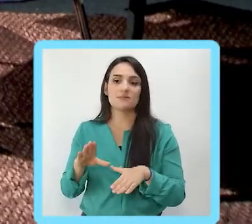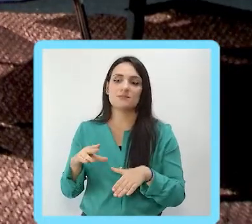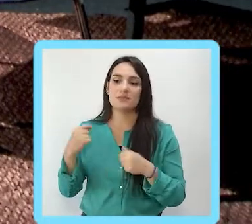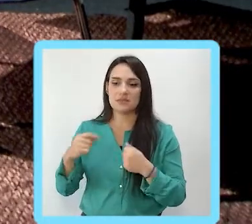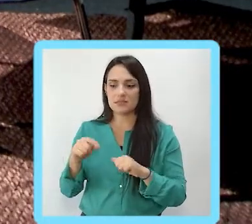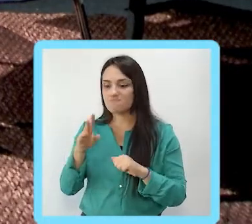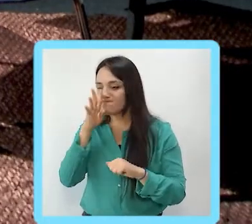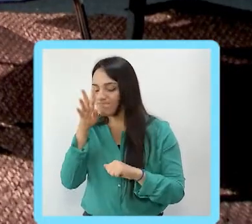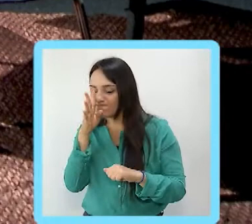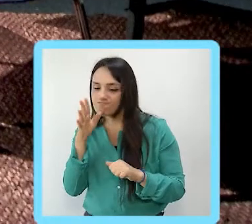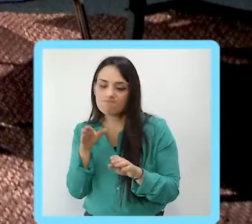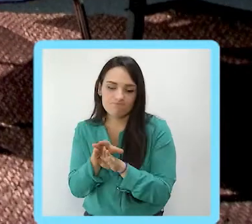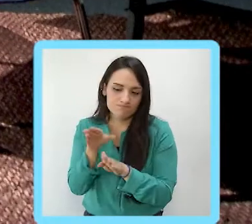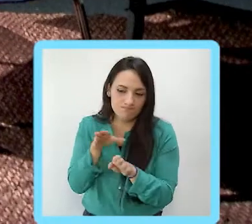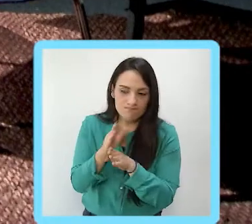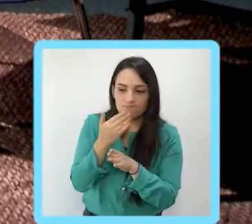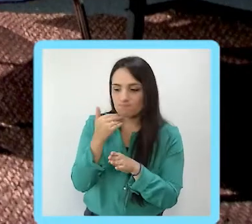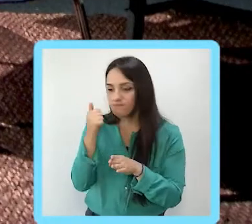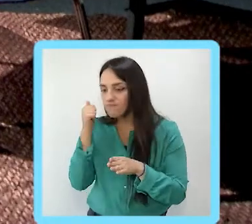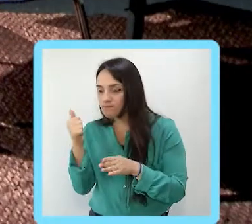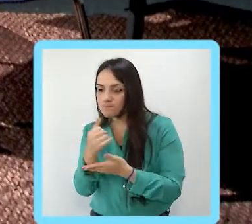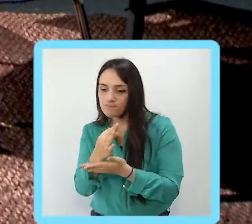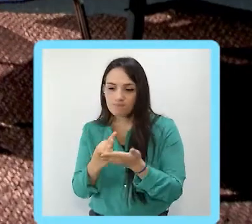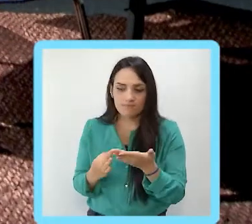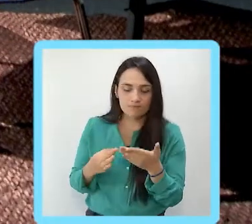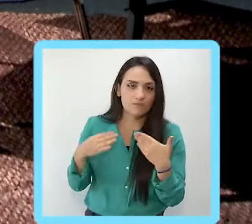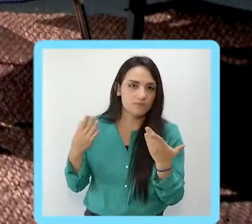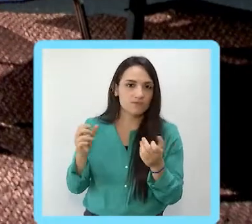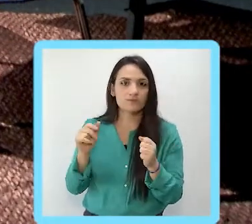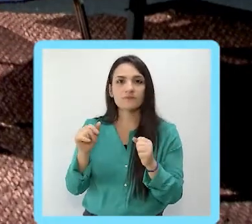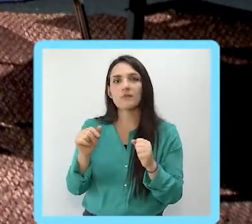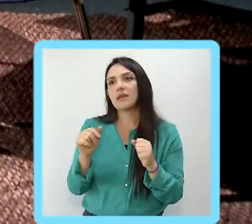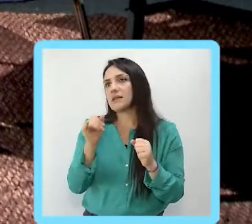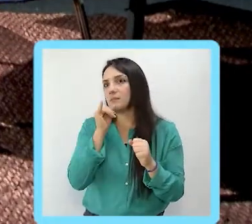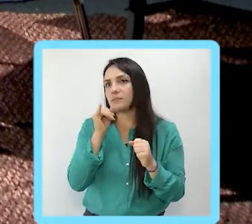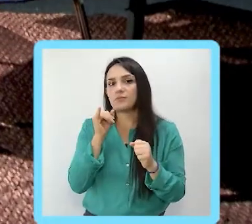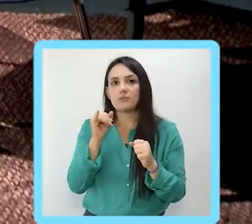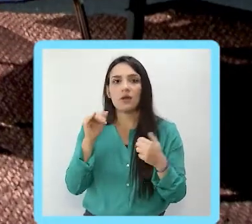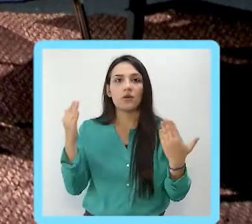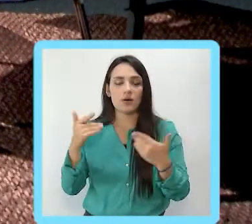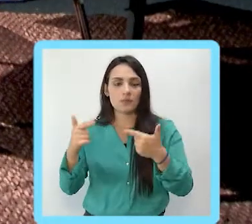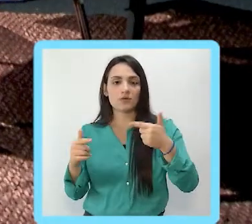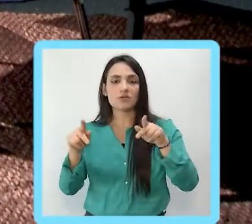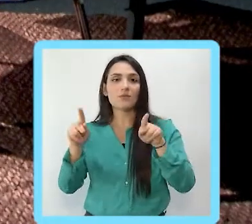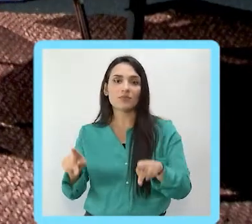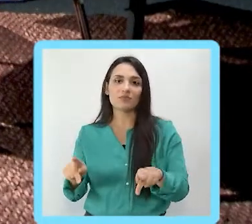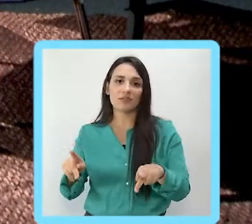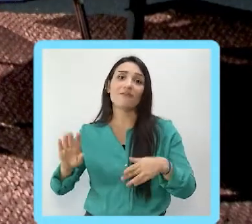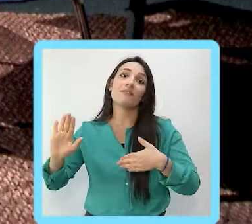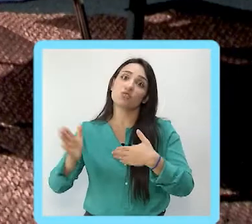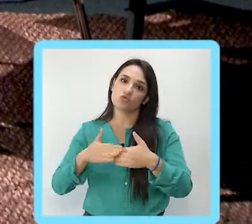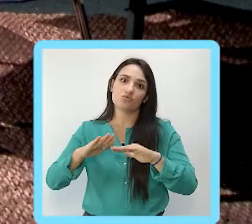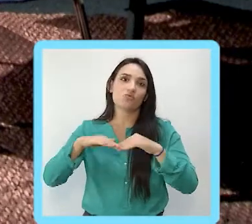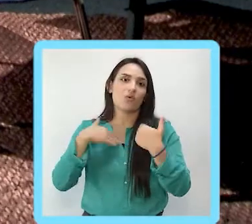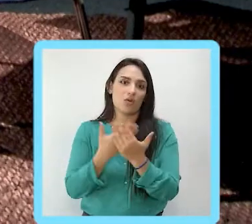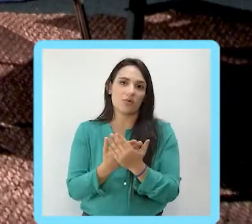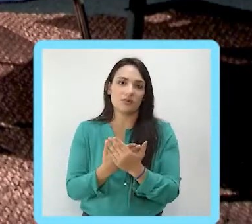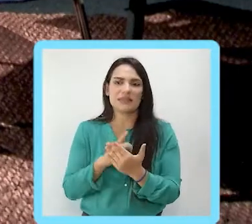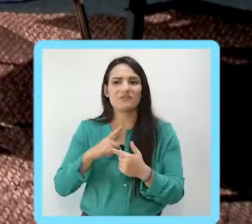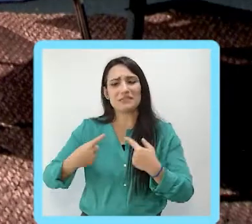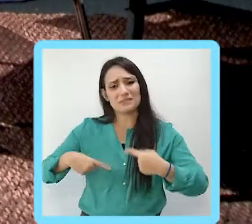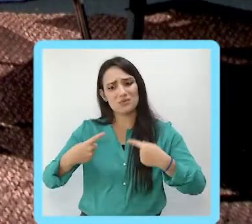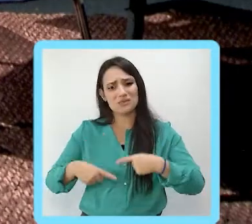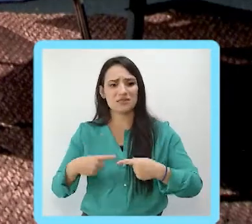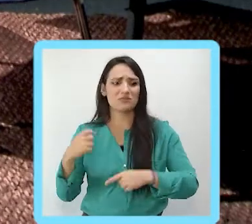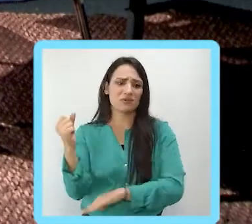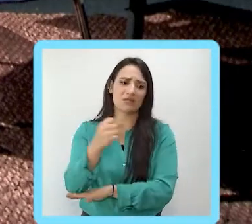interferência, ou a gente consegue construir, defender, por exemplo, a questão do fechamento das escolas, que nós tivemos uma discussão na